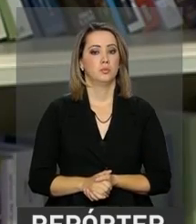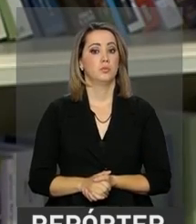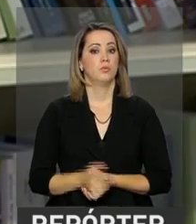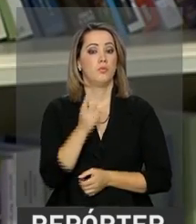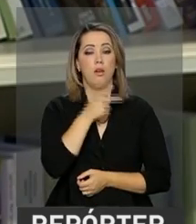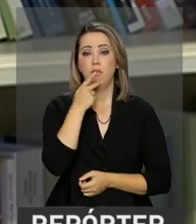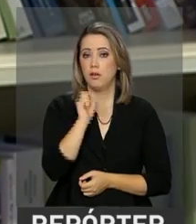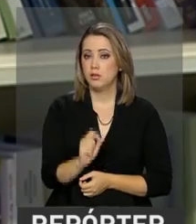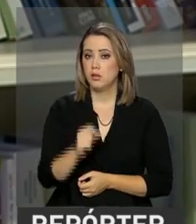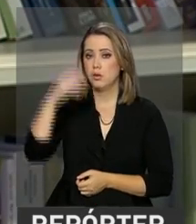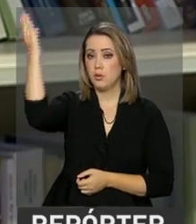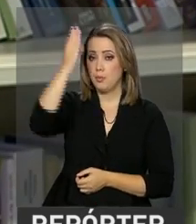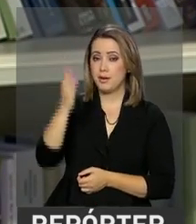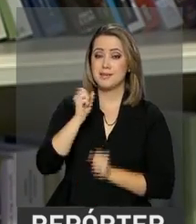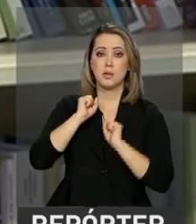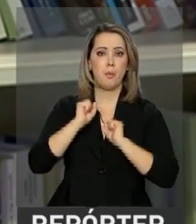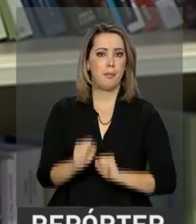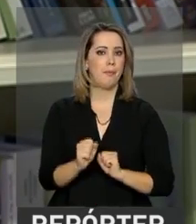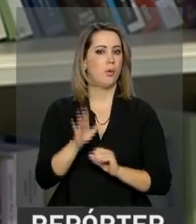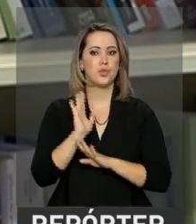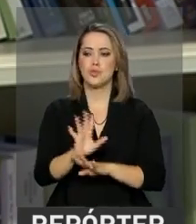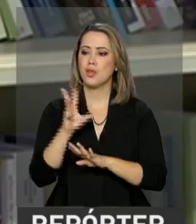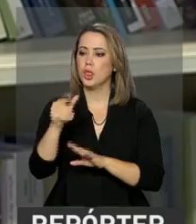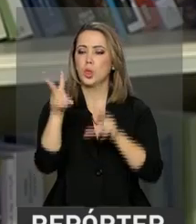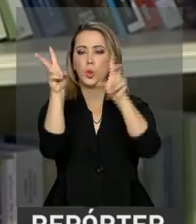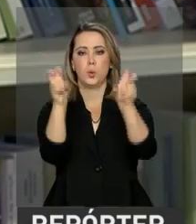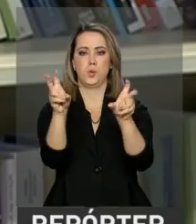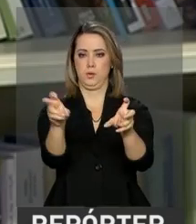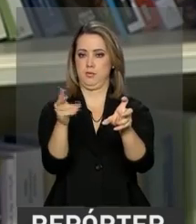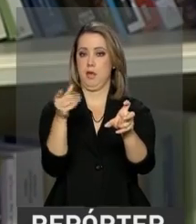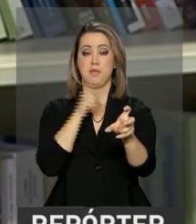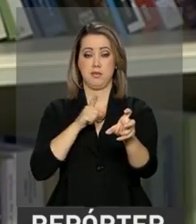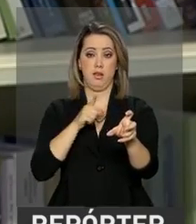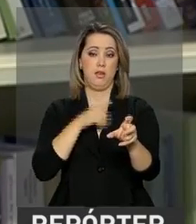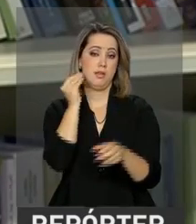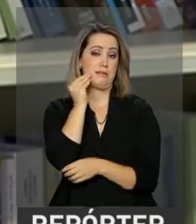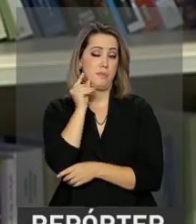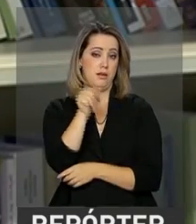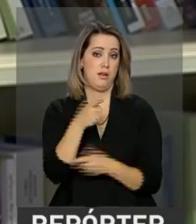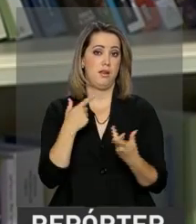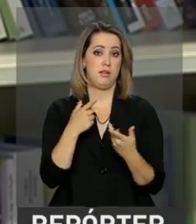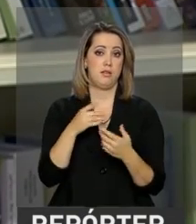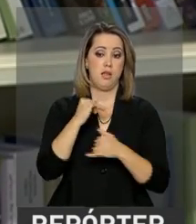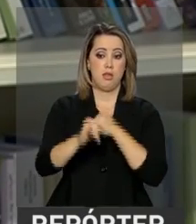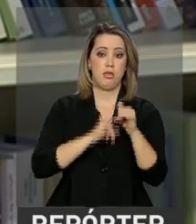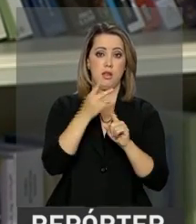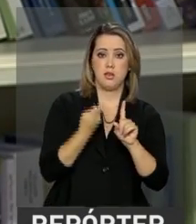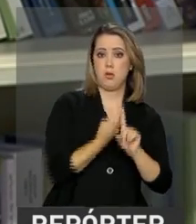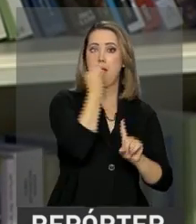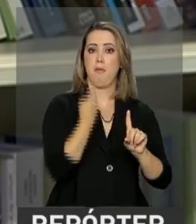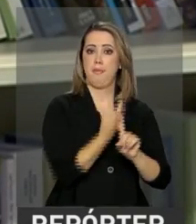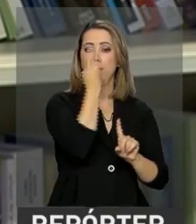questão do do ciberterrorismo nós temos e uma experiência importante nessa